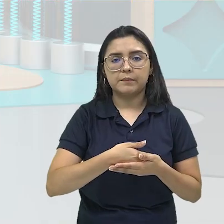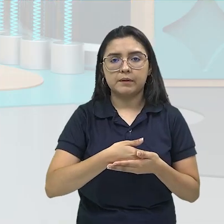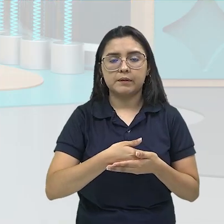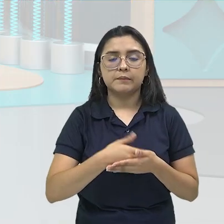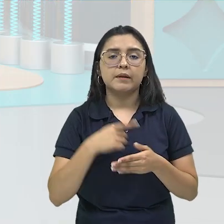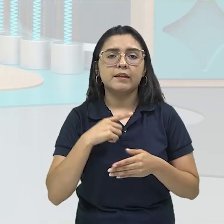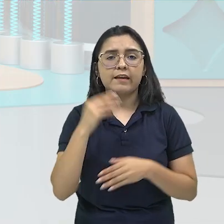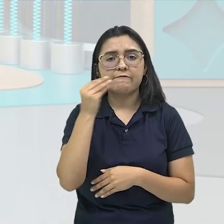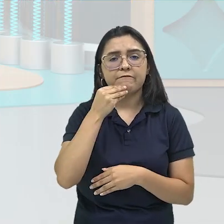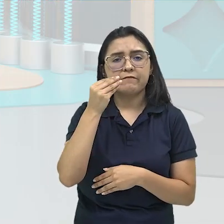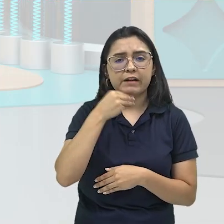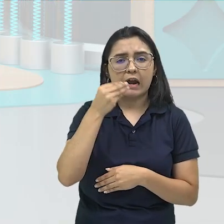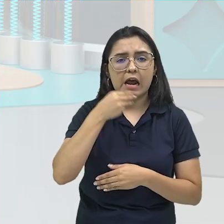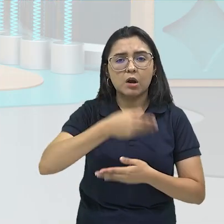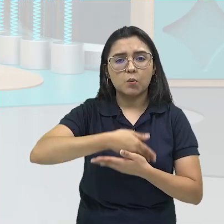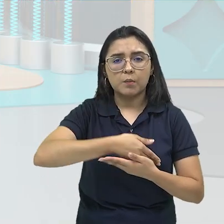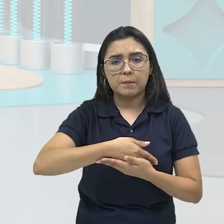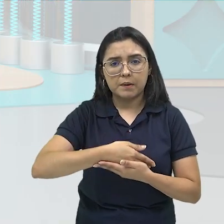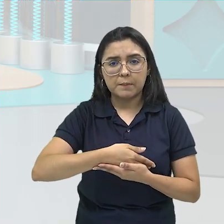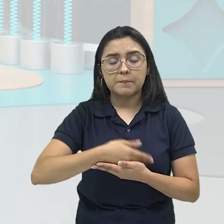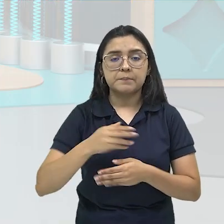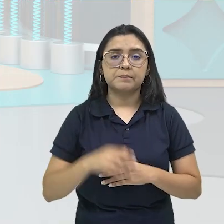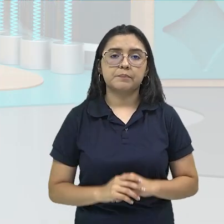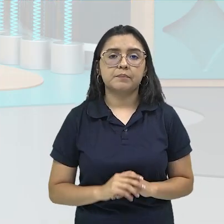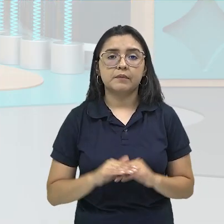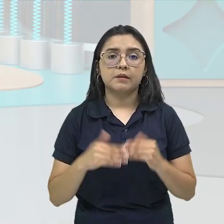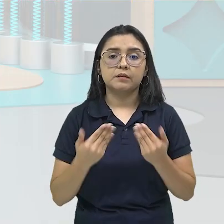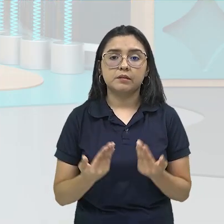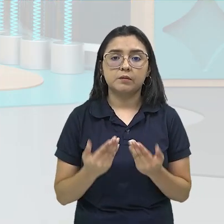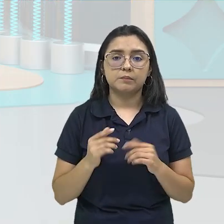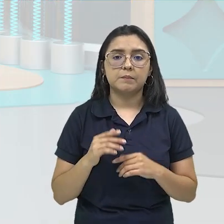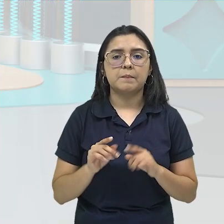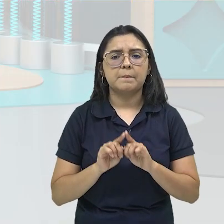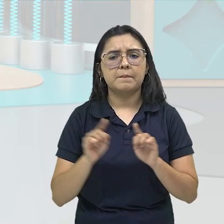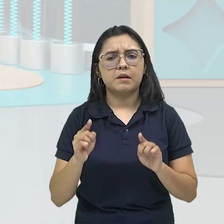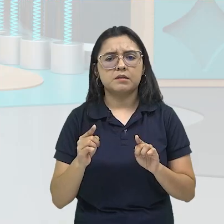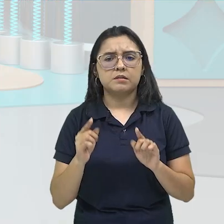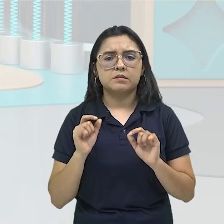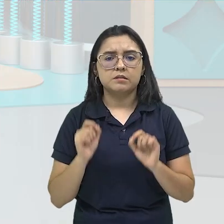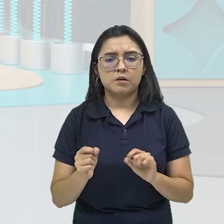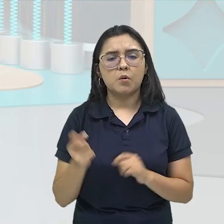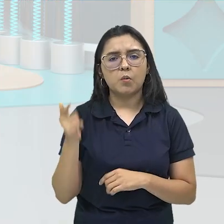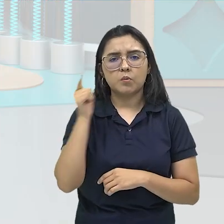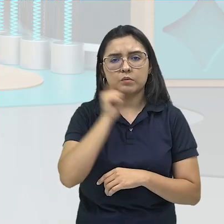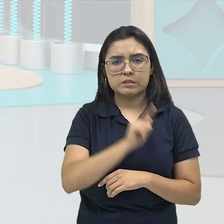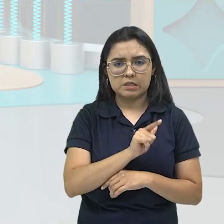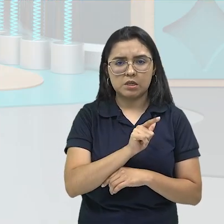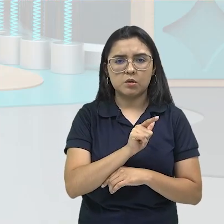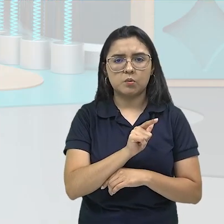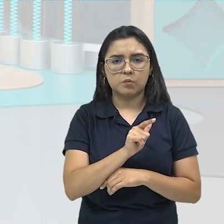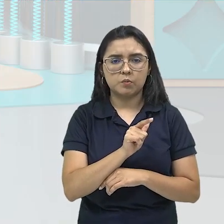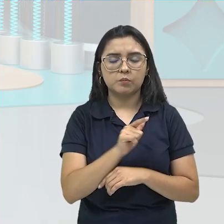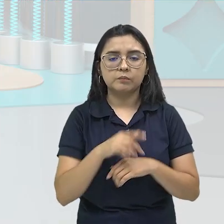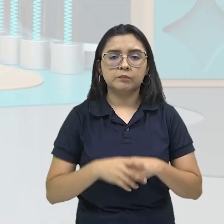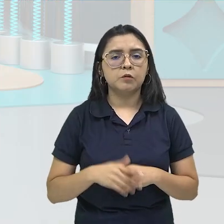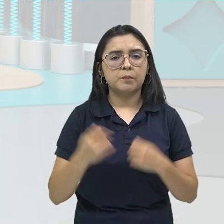imunidade formada, ainda está ali frágil. Então, não estou, mas eu consegui passar pelo Covid, estou aqui inteira, sobrevivi. Porém,